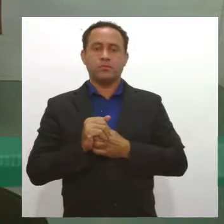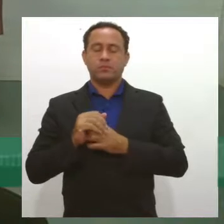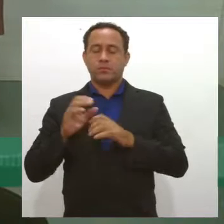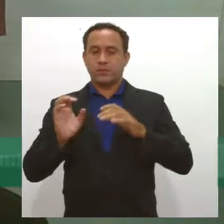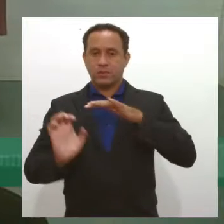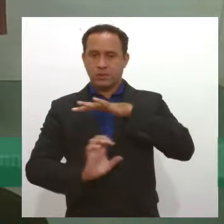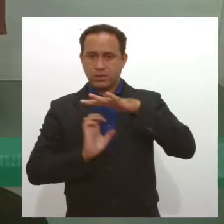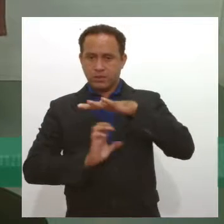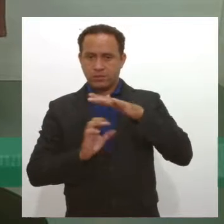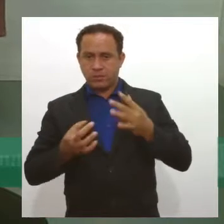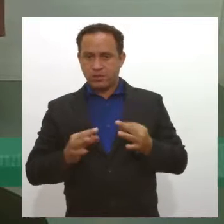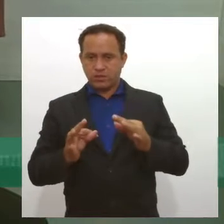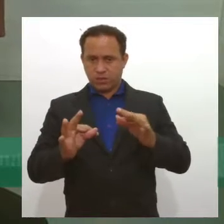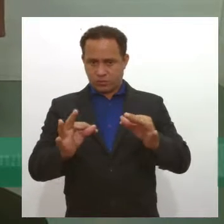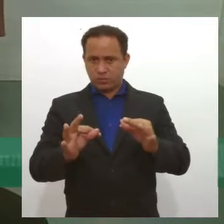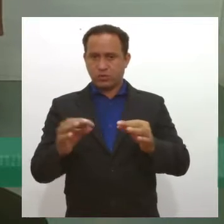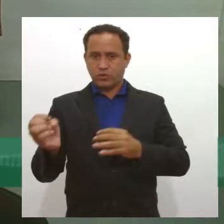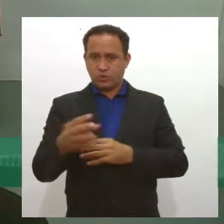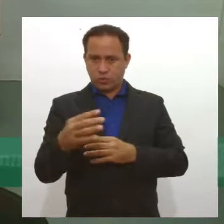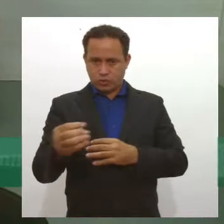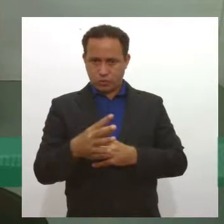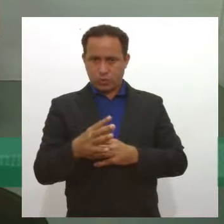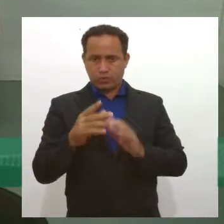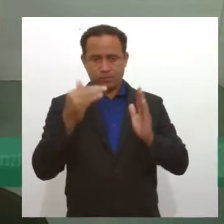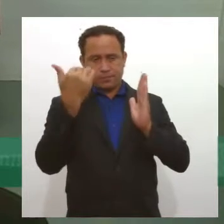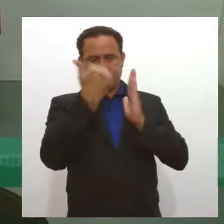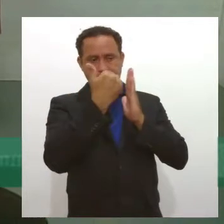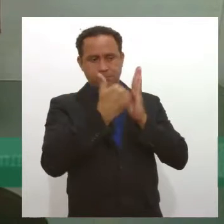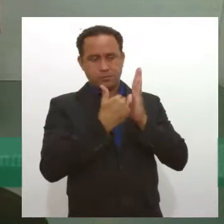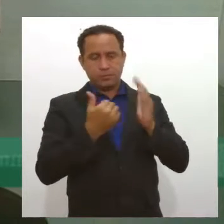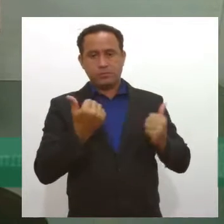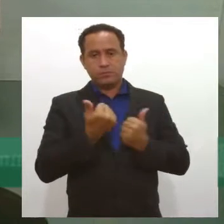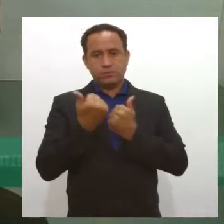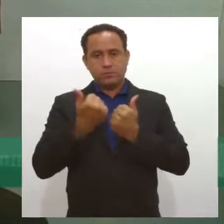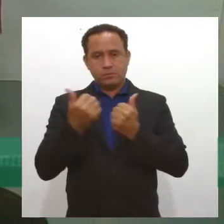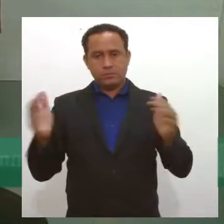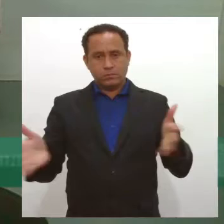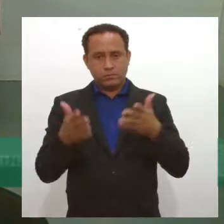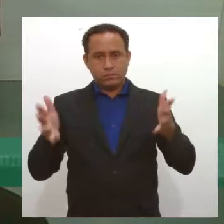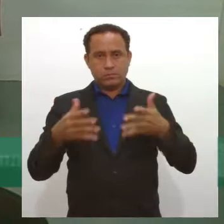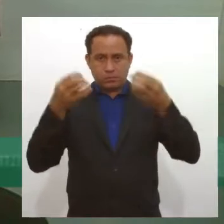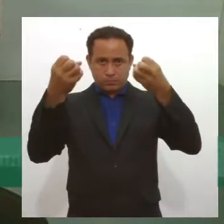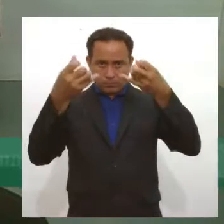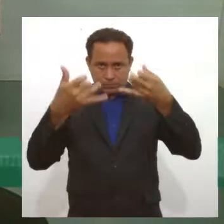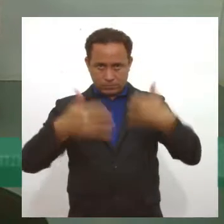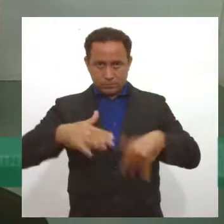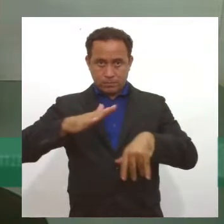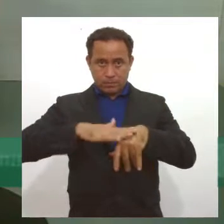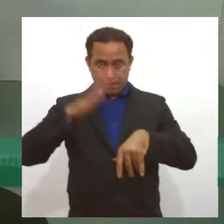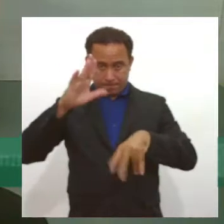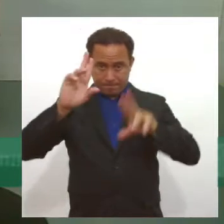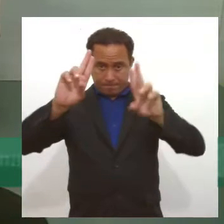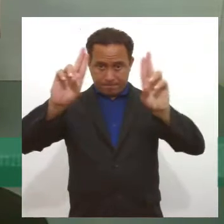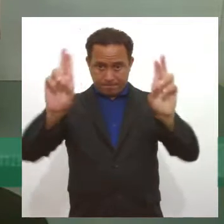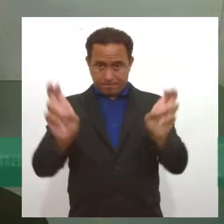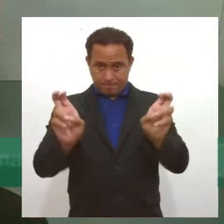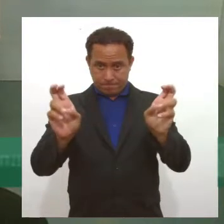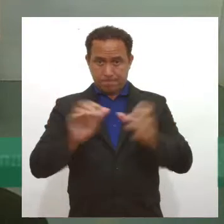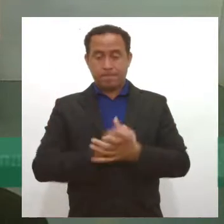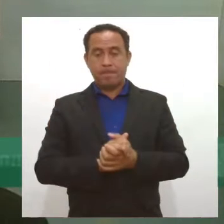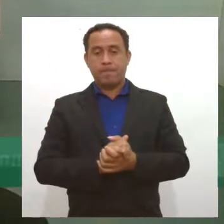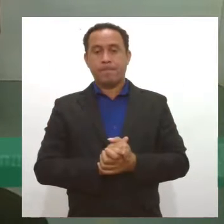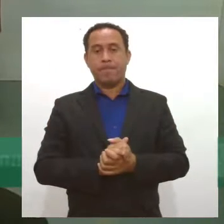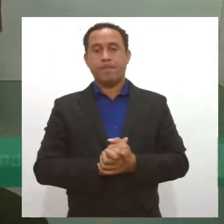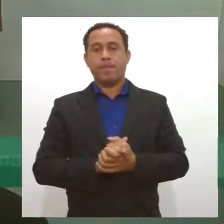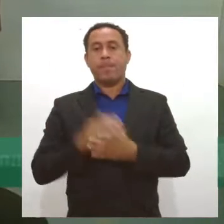aqui no Estado e todo o programa de incentivo, mas para a gente destrinchar um pouco mais sobre esse assunto, a gente